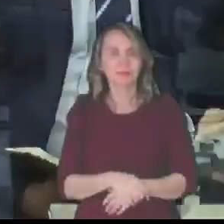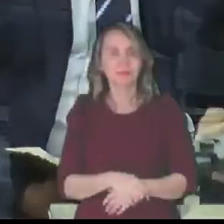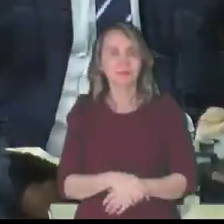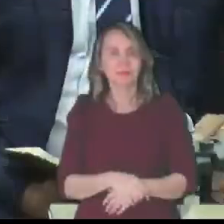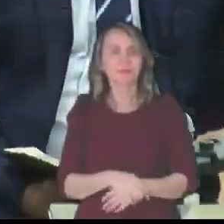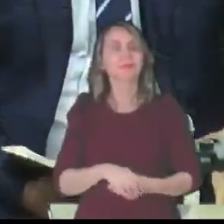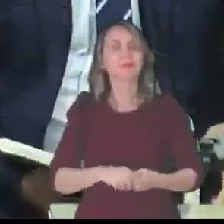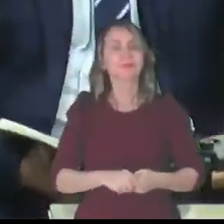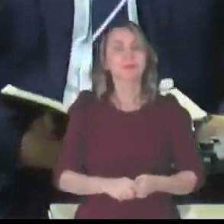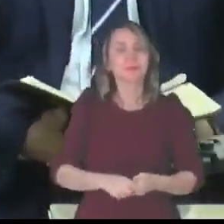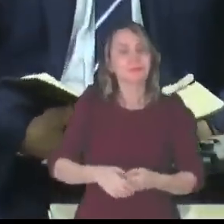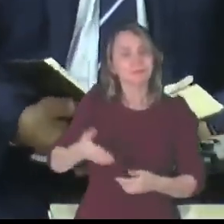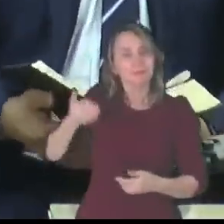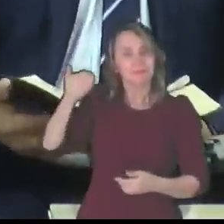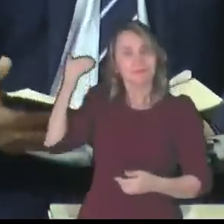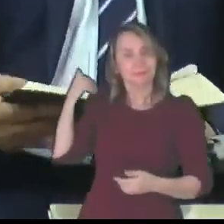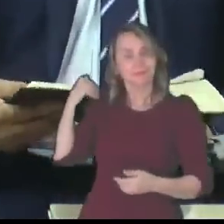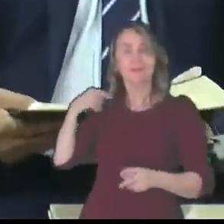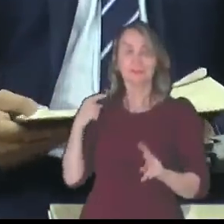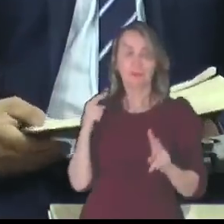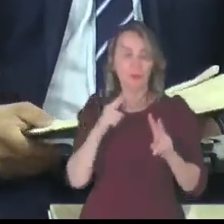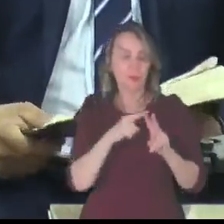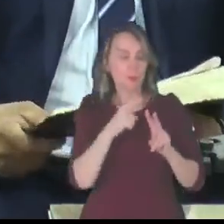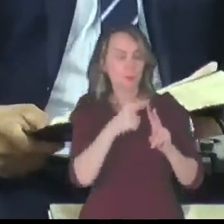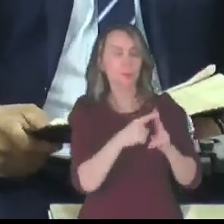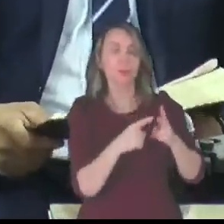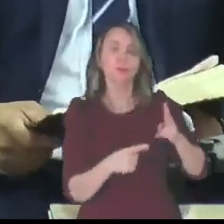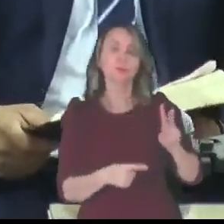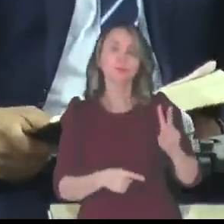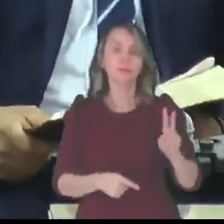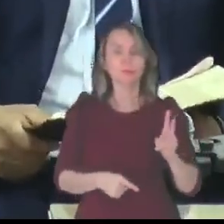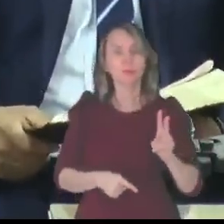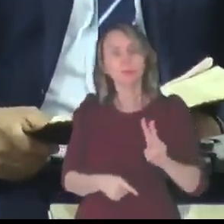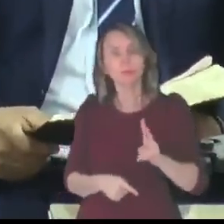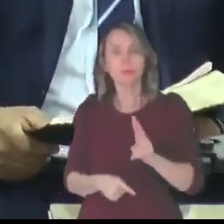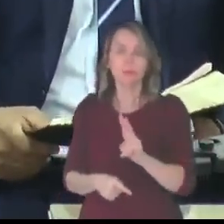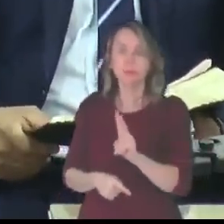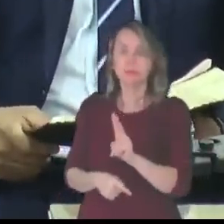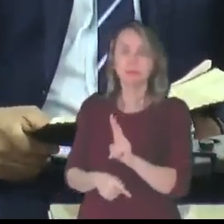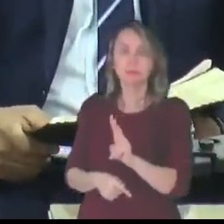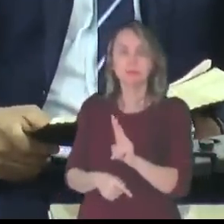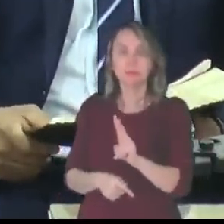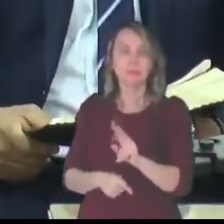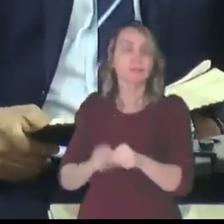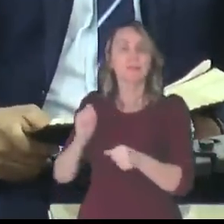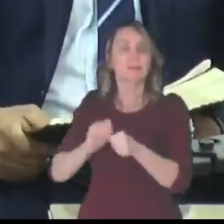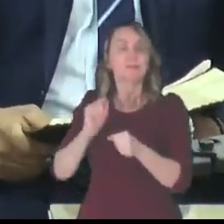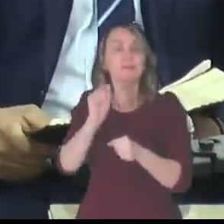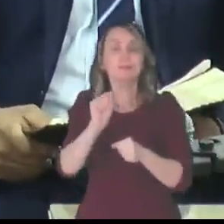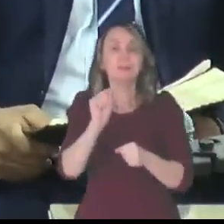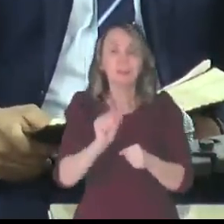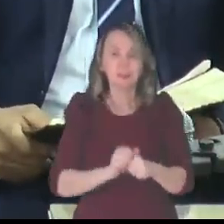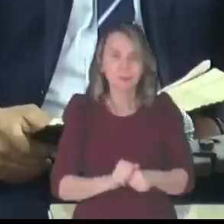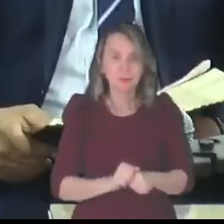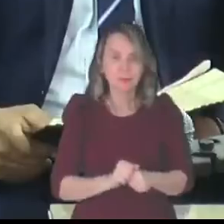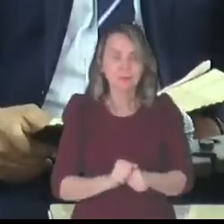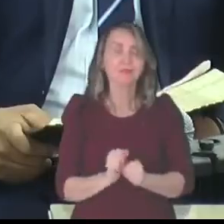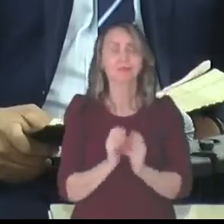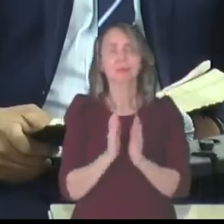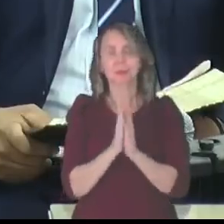naquela naquele momento eles iam para o templo fazer o quê irmãos me ajudem eles iam fazer o que meus irmãos